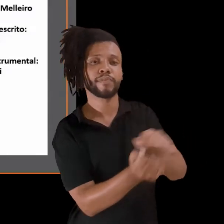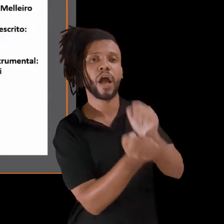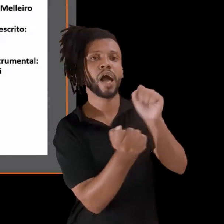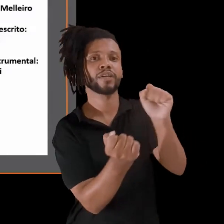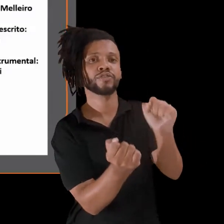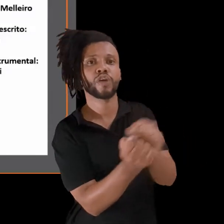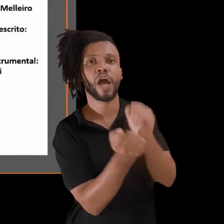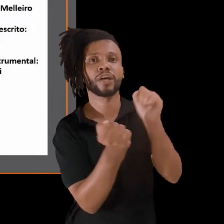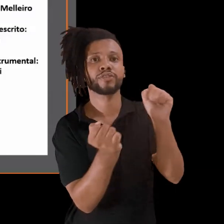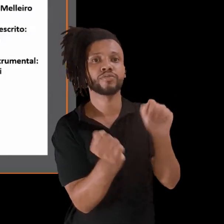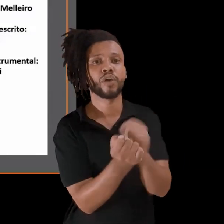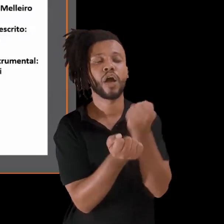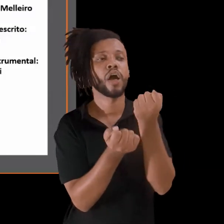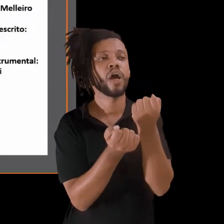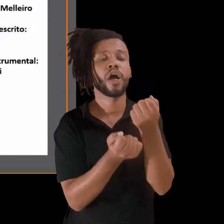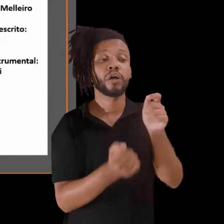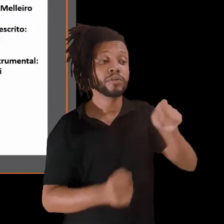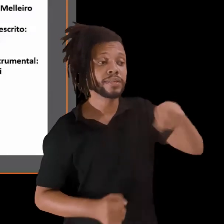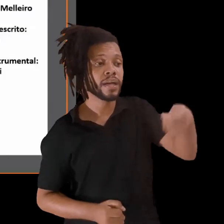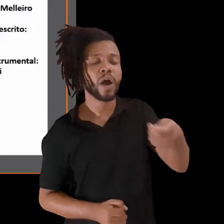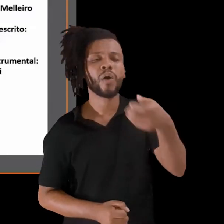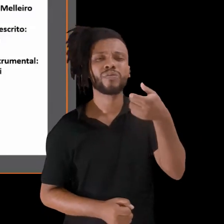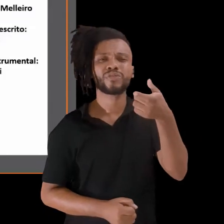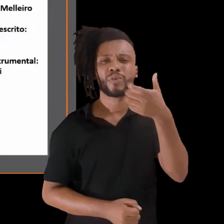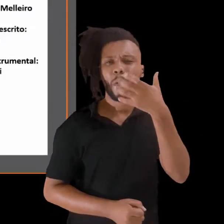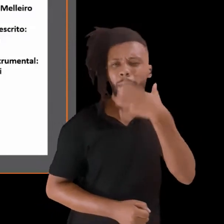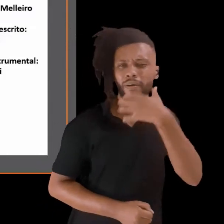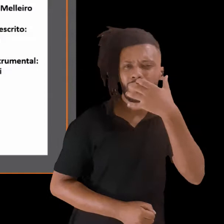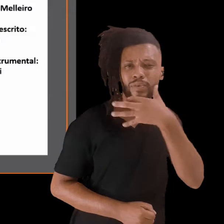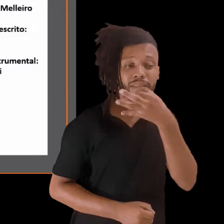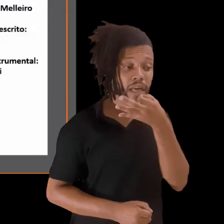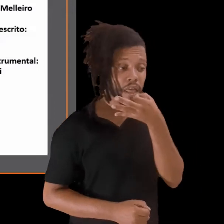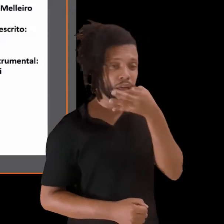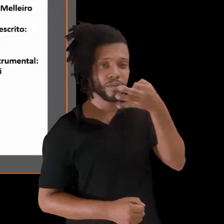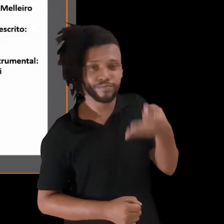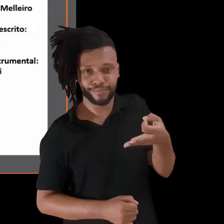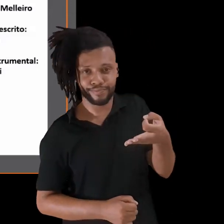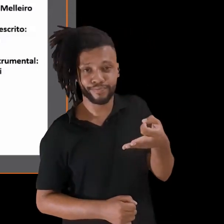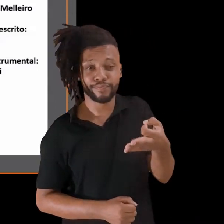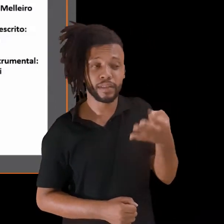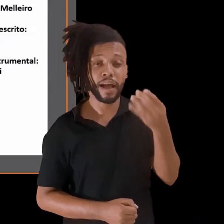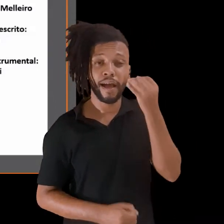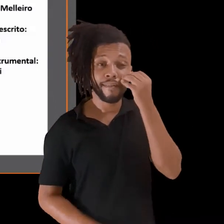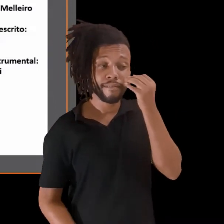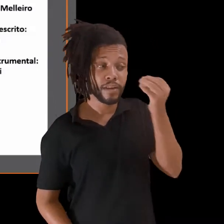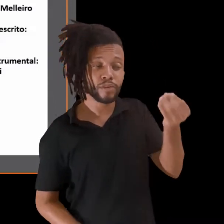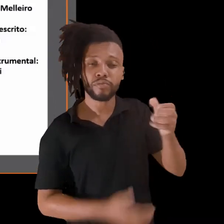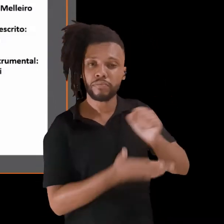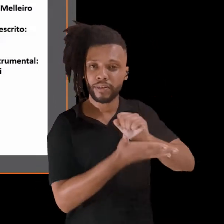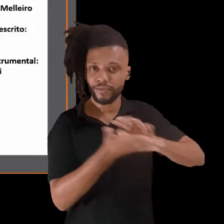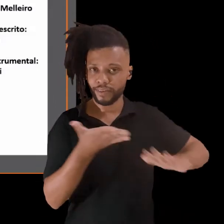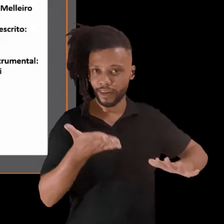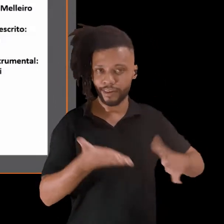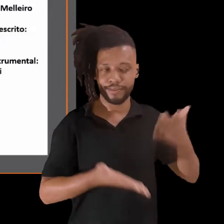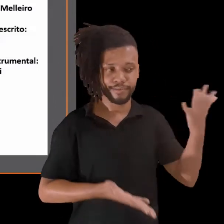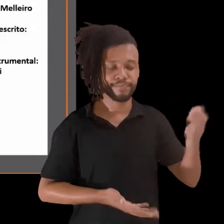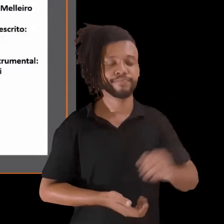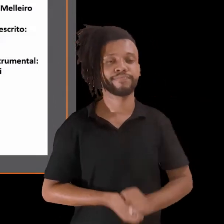articulação através do nome de uma fruta, a jabuticaba. Escutem uma vez o exercício.